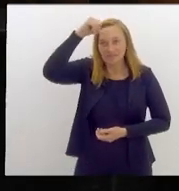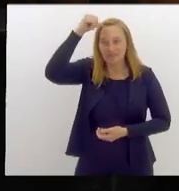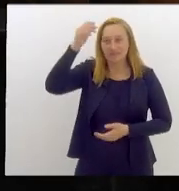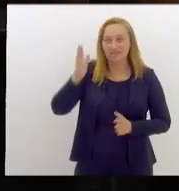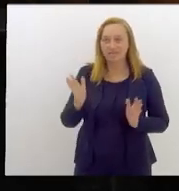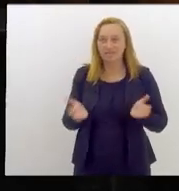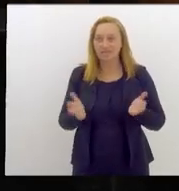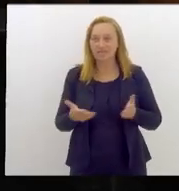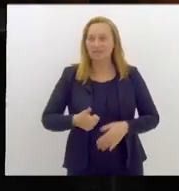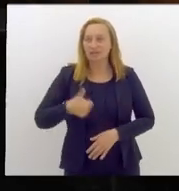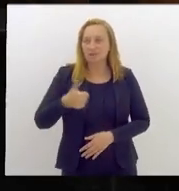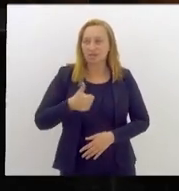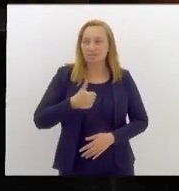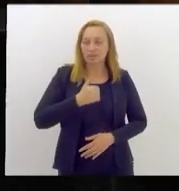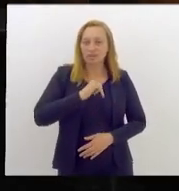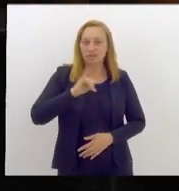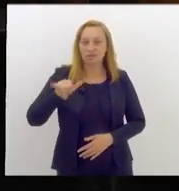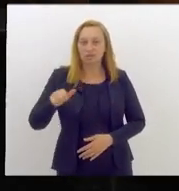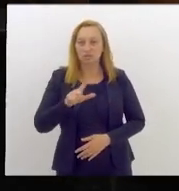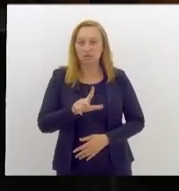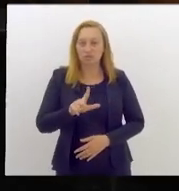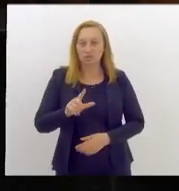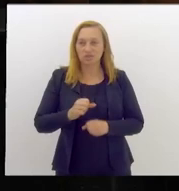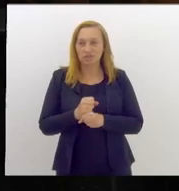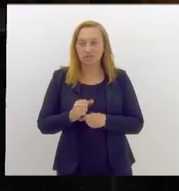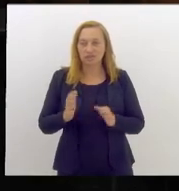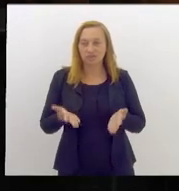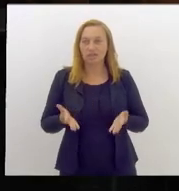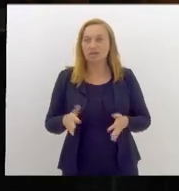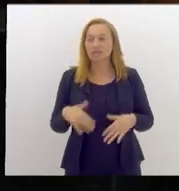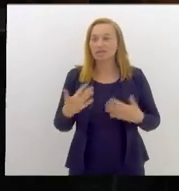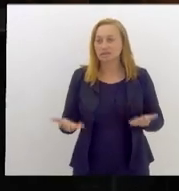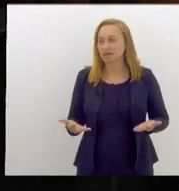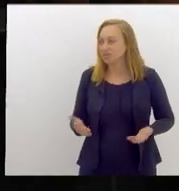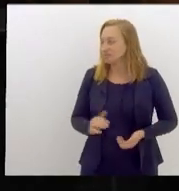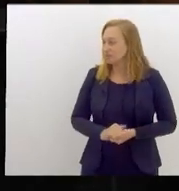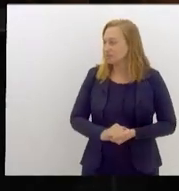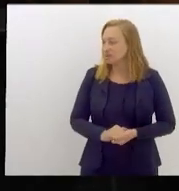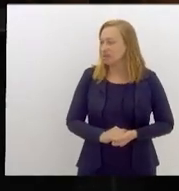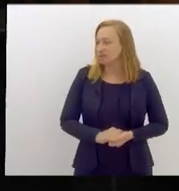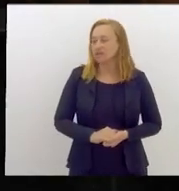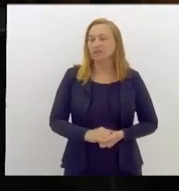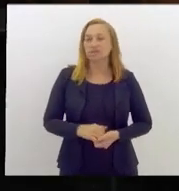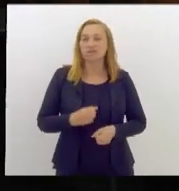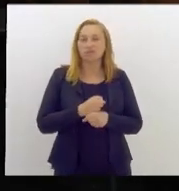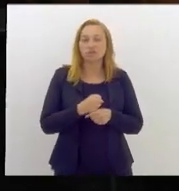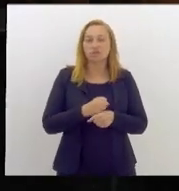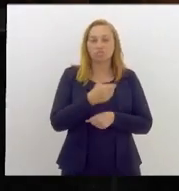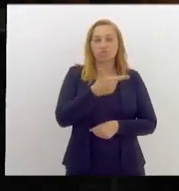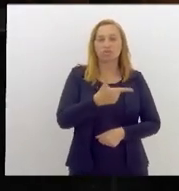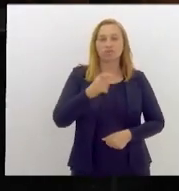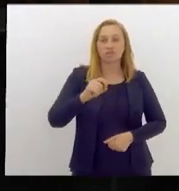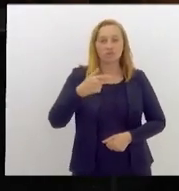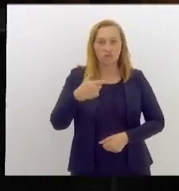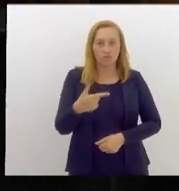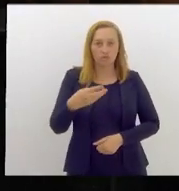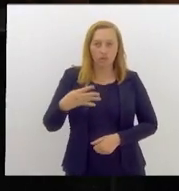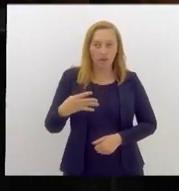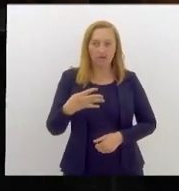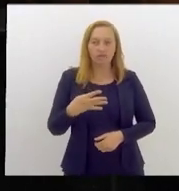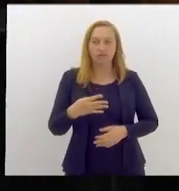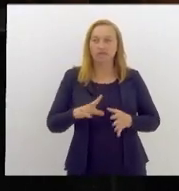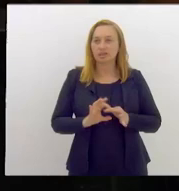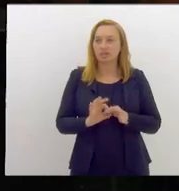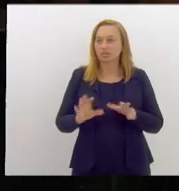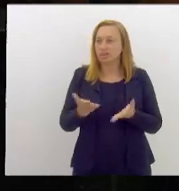vigor em primeiro de julho desse ano então Se colocarmos para 2024 liberamos